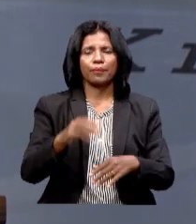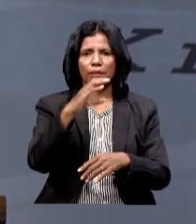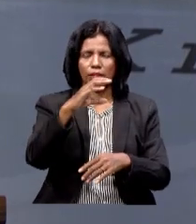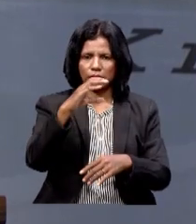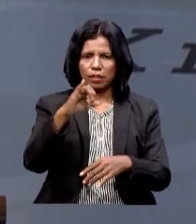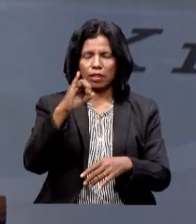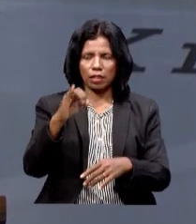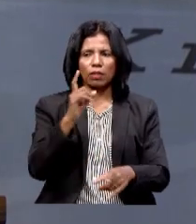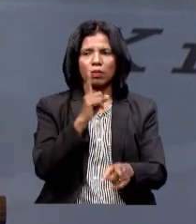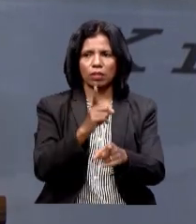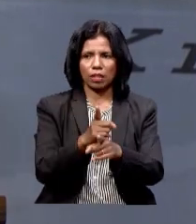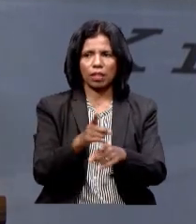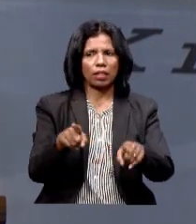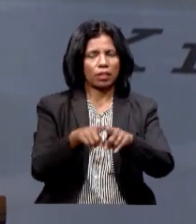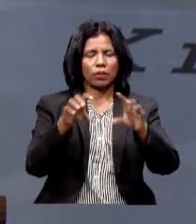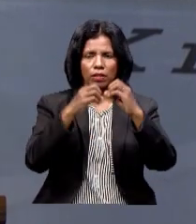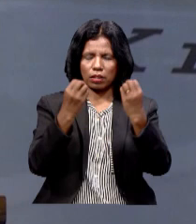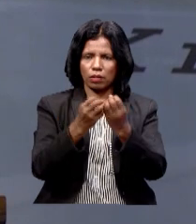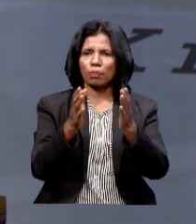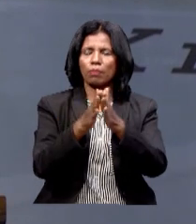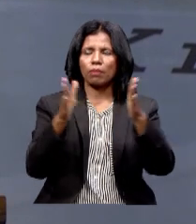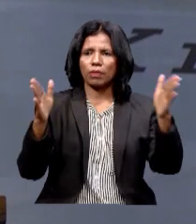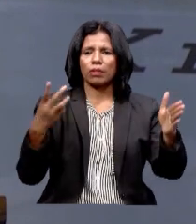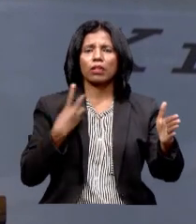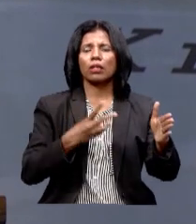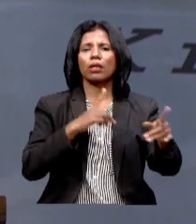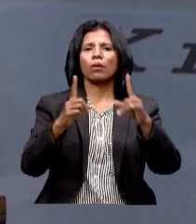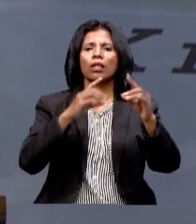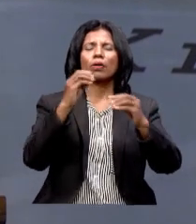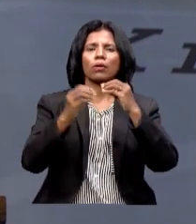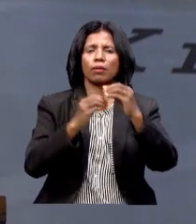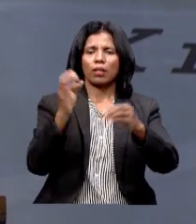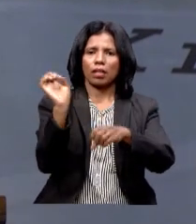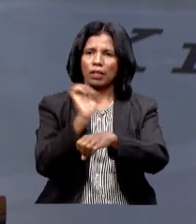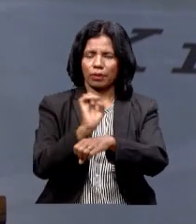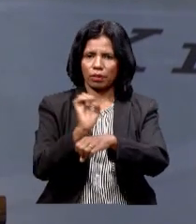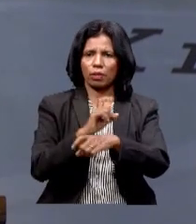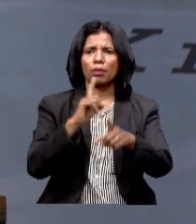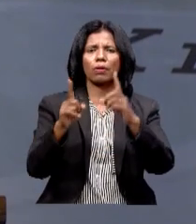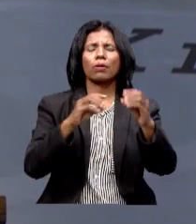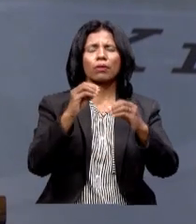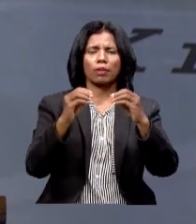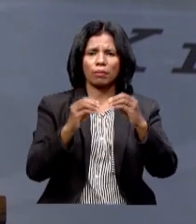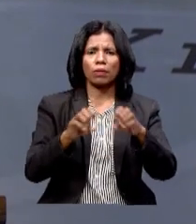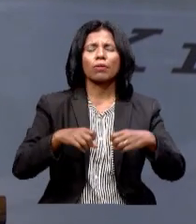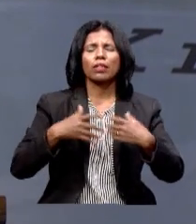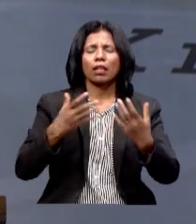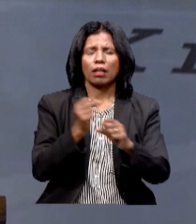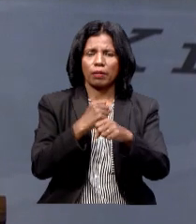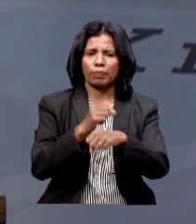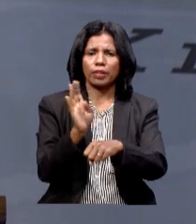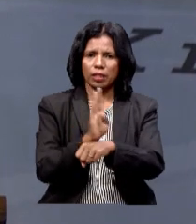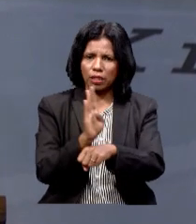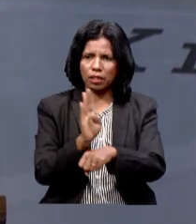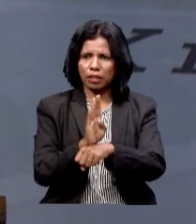nós não organizamos boa vida. Organizamos a vida com a nova economia, com a nova negócio. E está tendo muito bem,